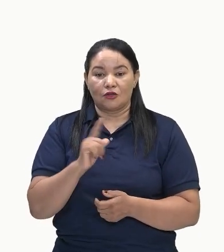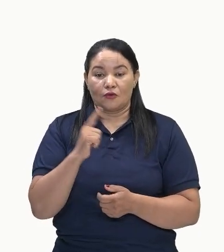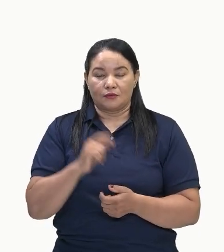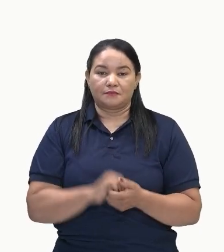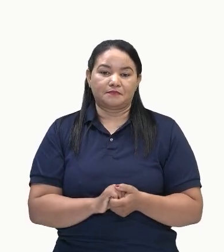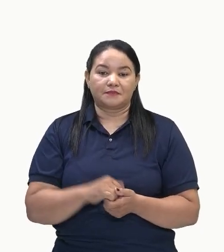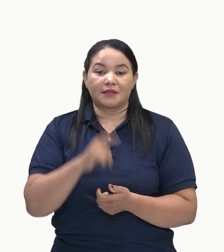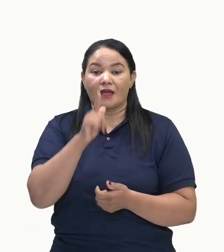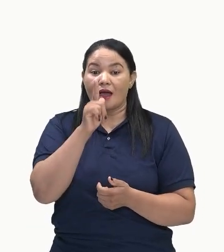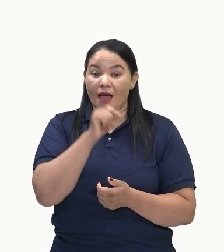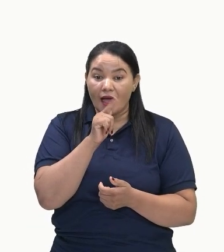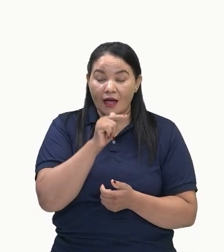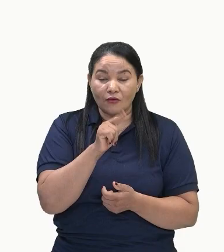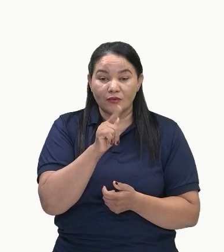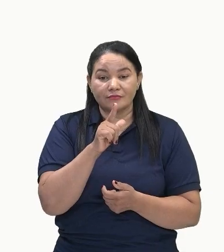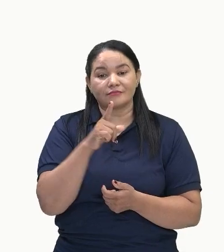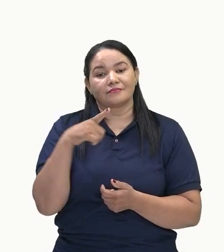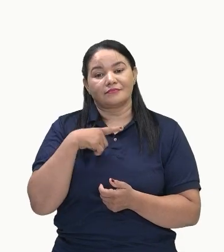água,